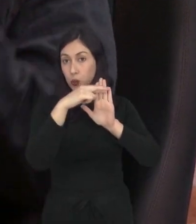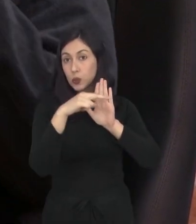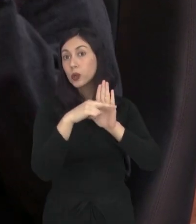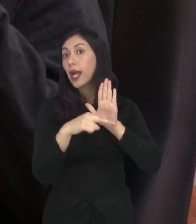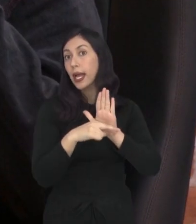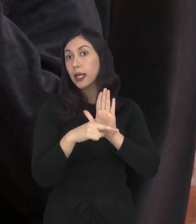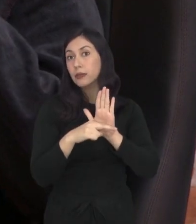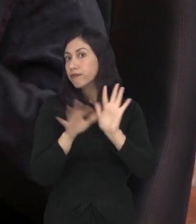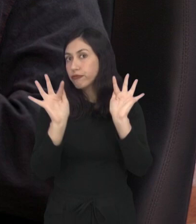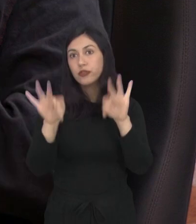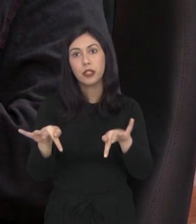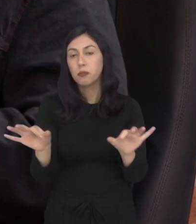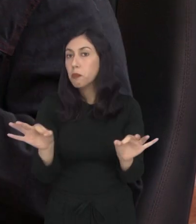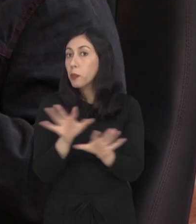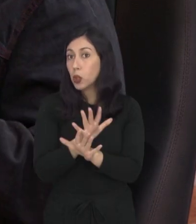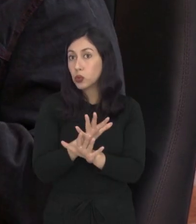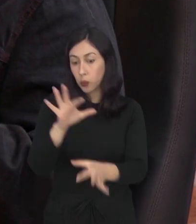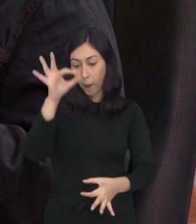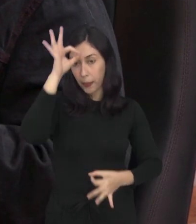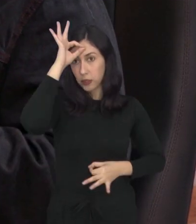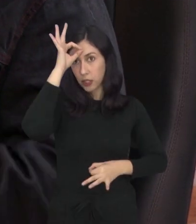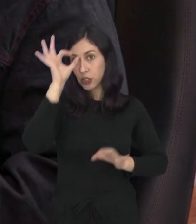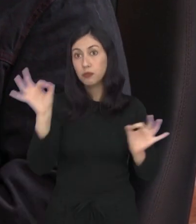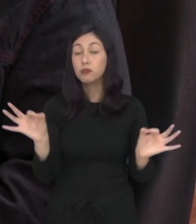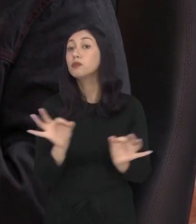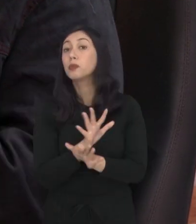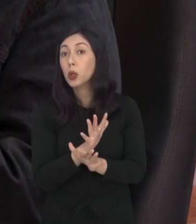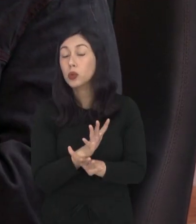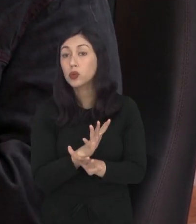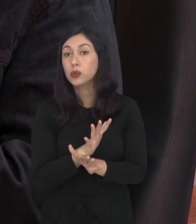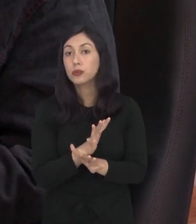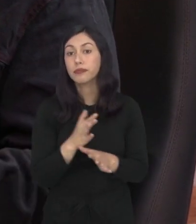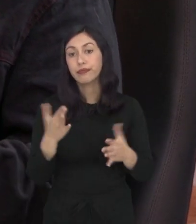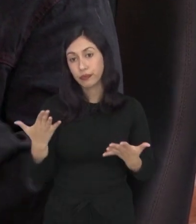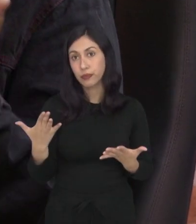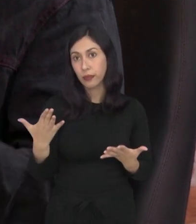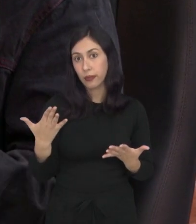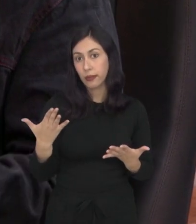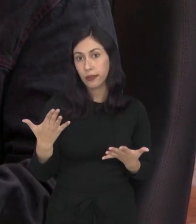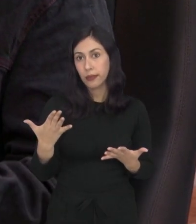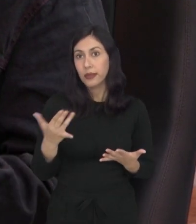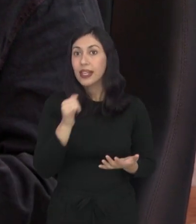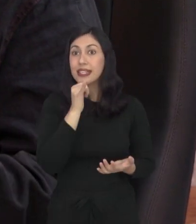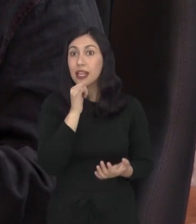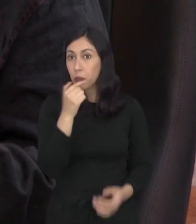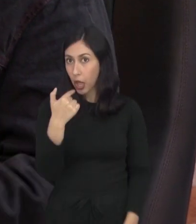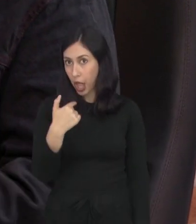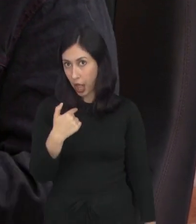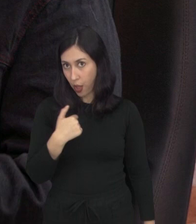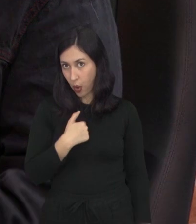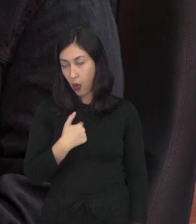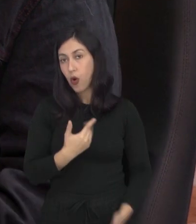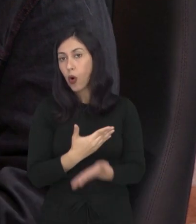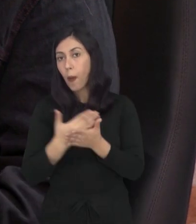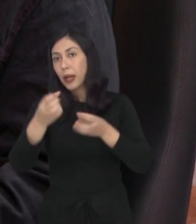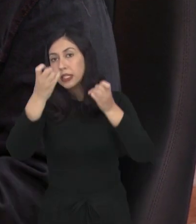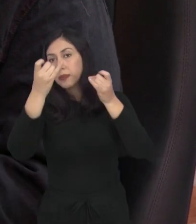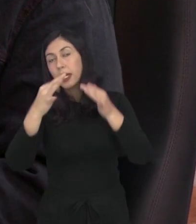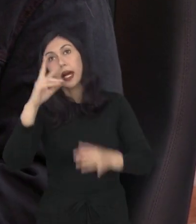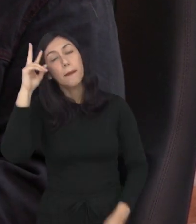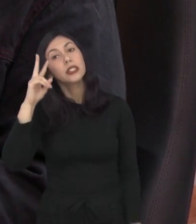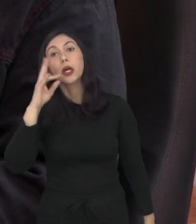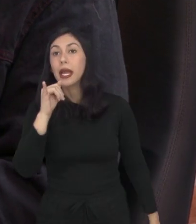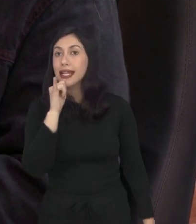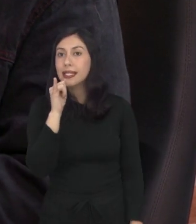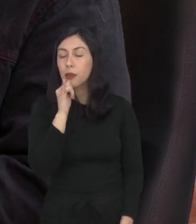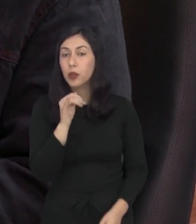você termina o seu personagem. Terminou o personagem que você fez, no caso, o mestre, vamos colocar aqui na situação, sou eu vou narrar uma história. Por exemplo, eu